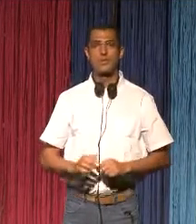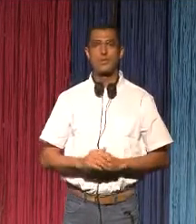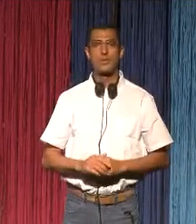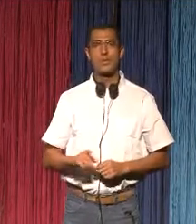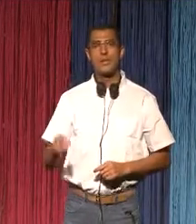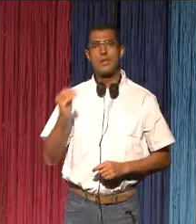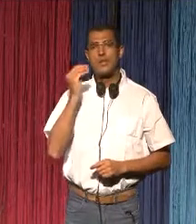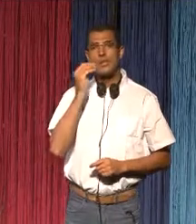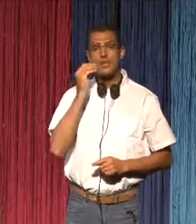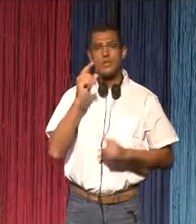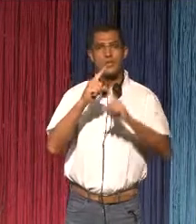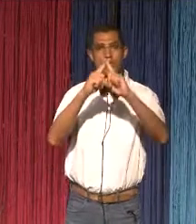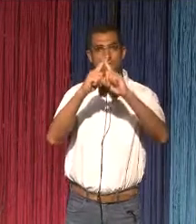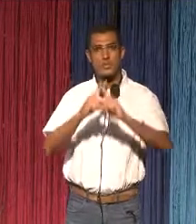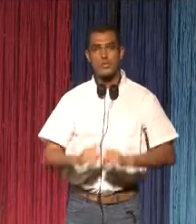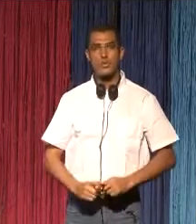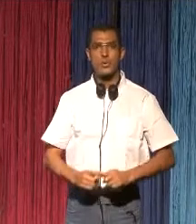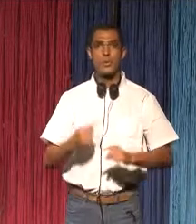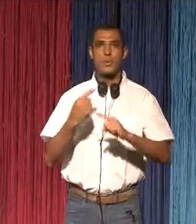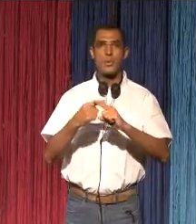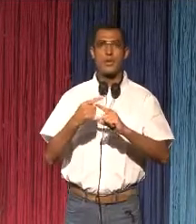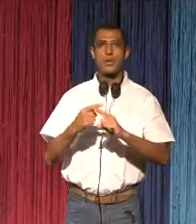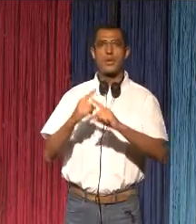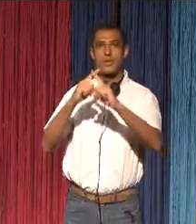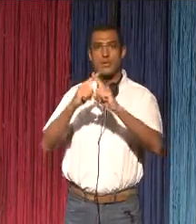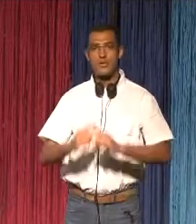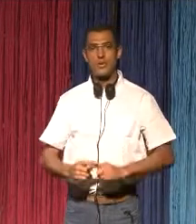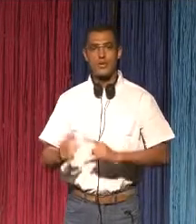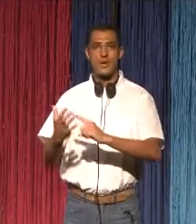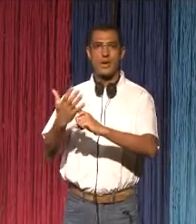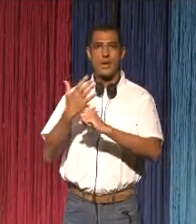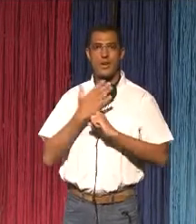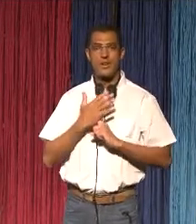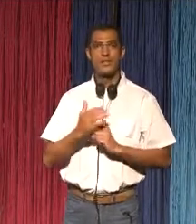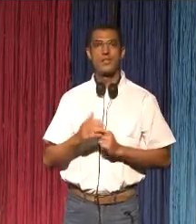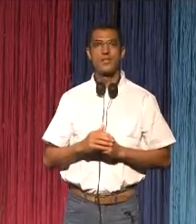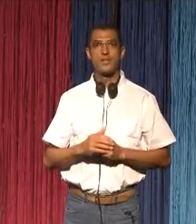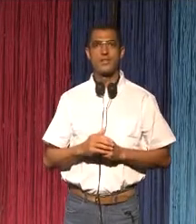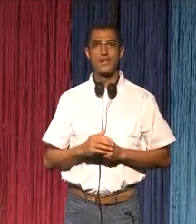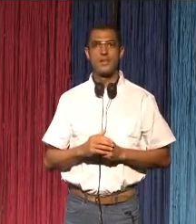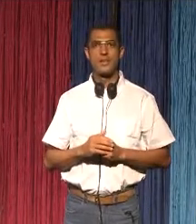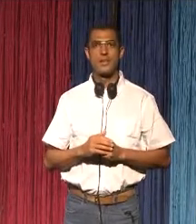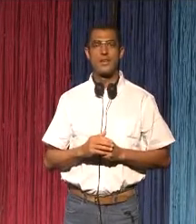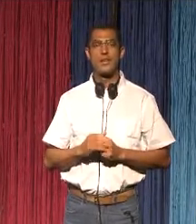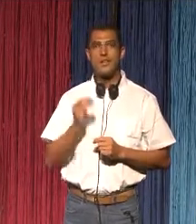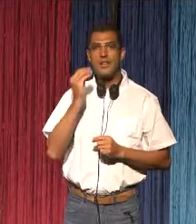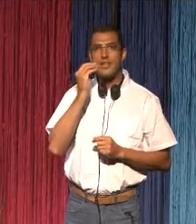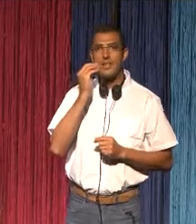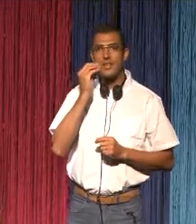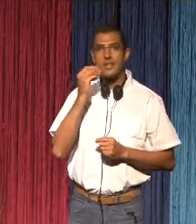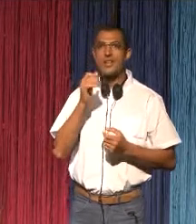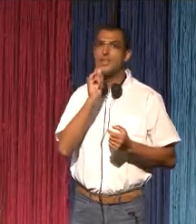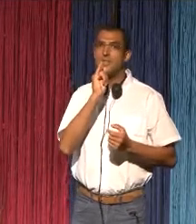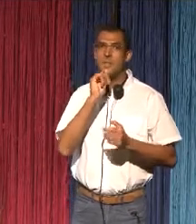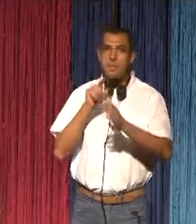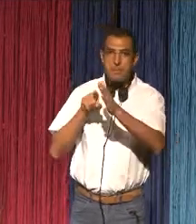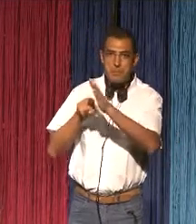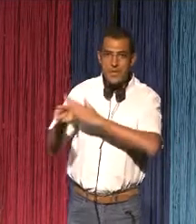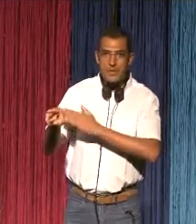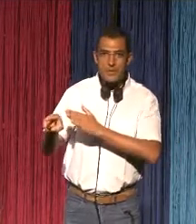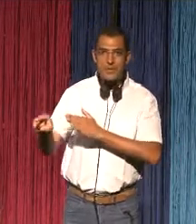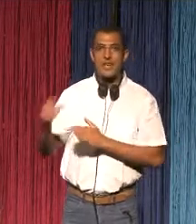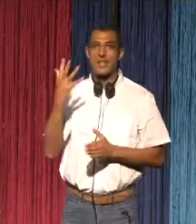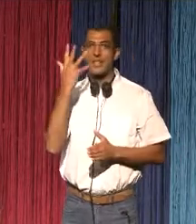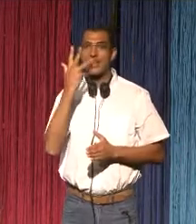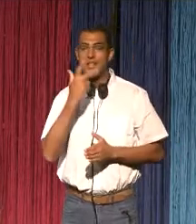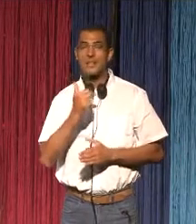os jogos porque, através dos jogos, era possível para ele propor questões que fazem sentido para a criança